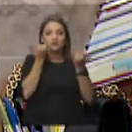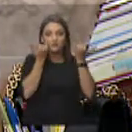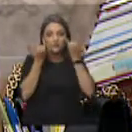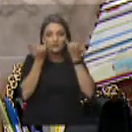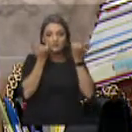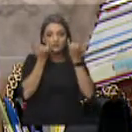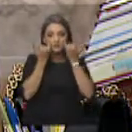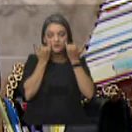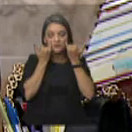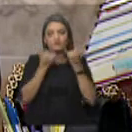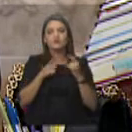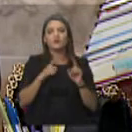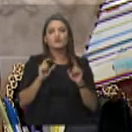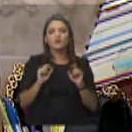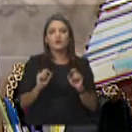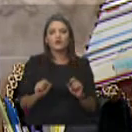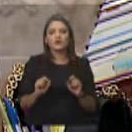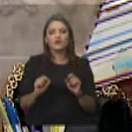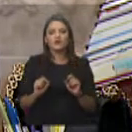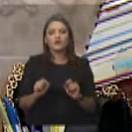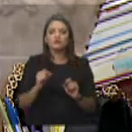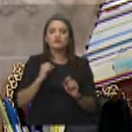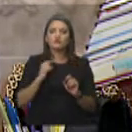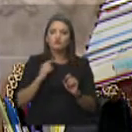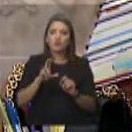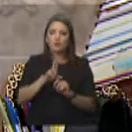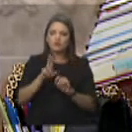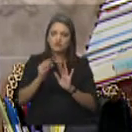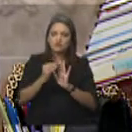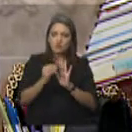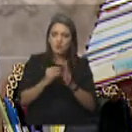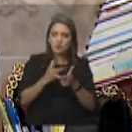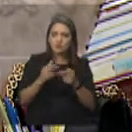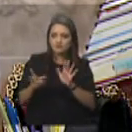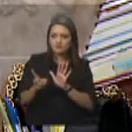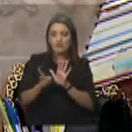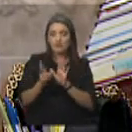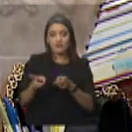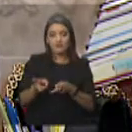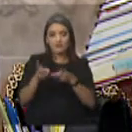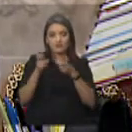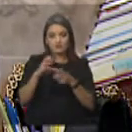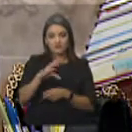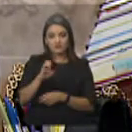que dispõe sobre a identificação civil nacional, a Lei